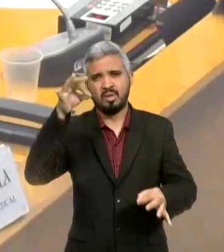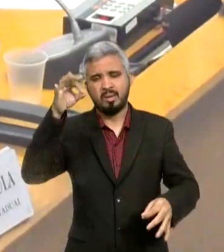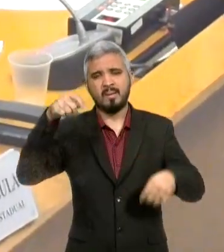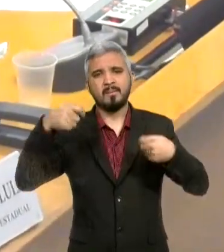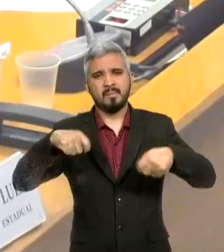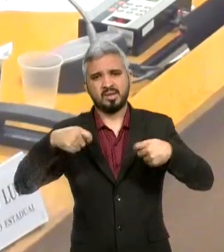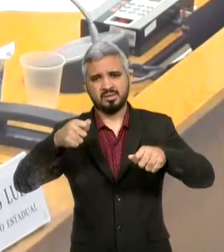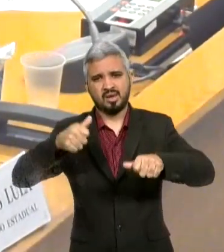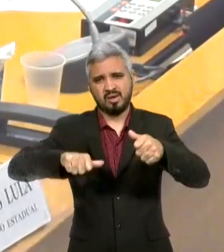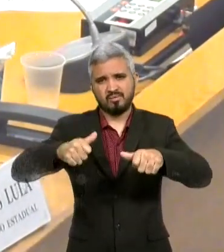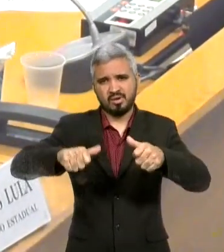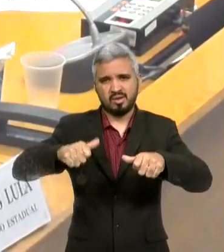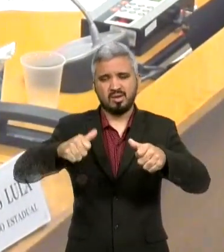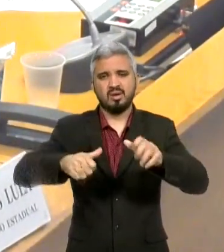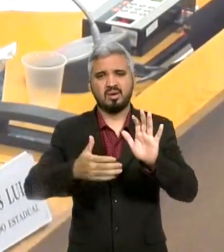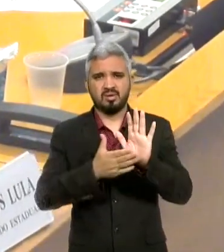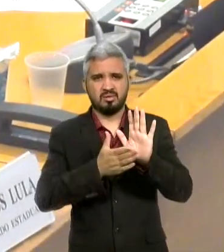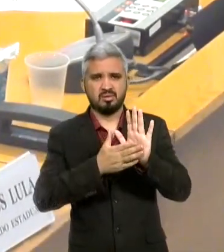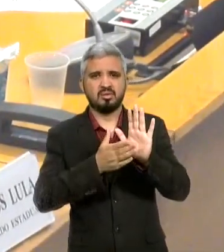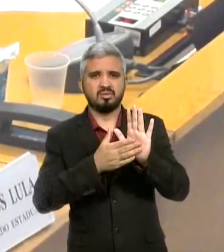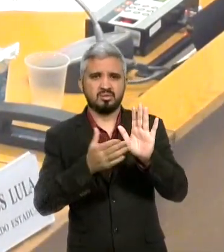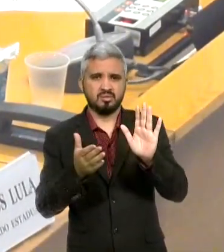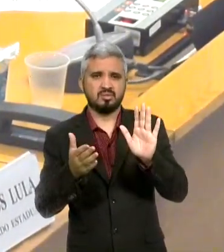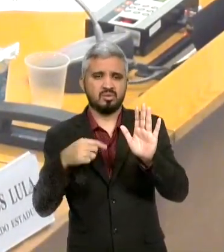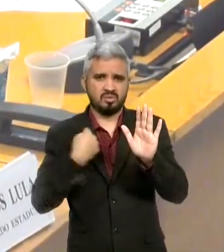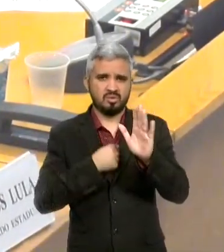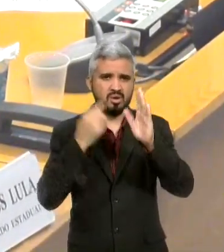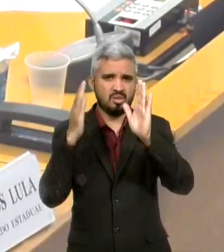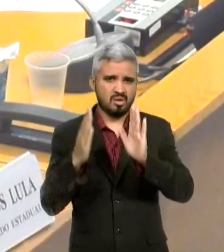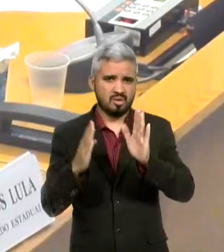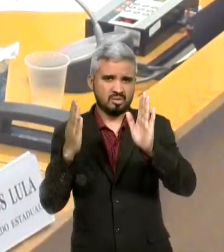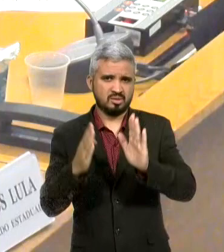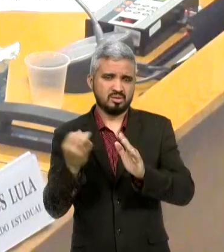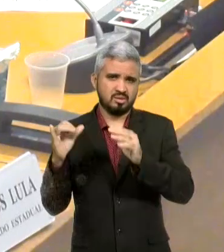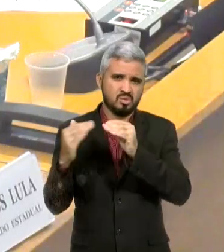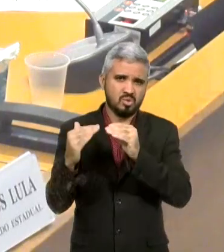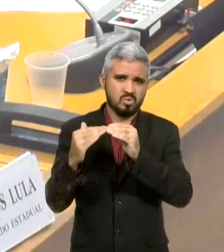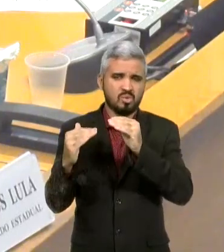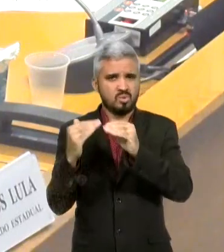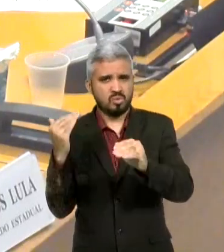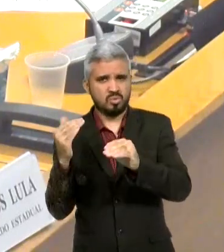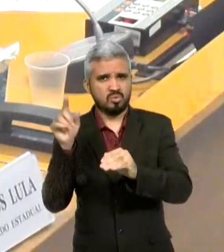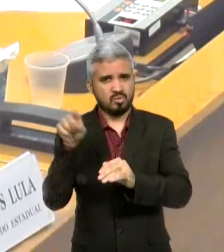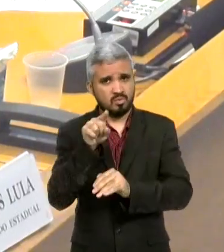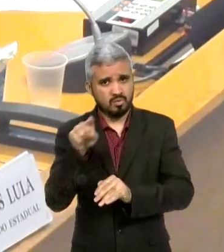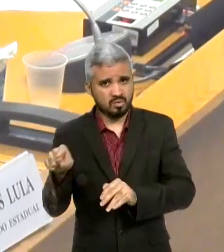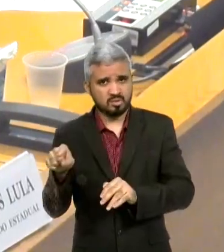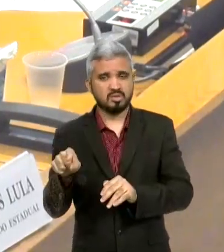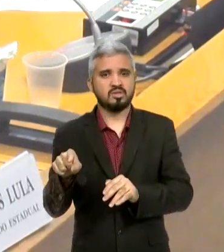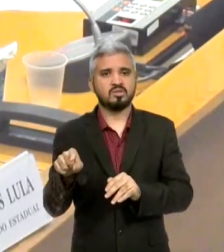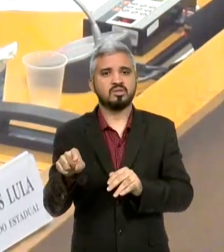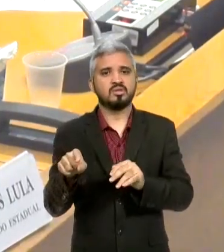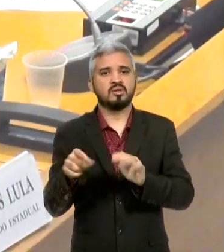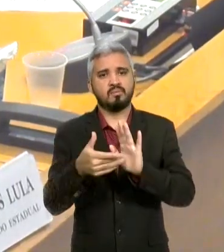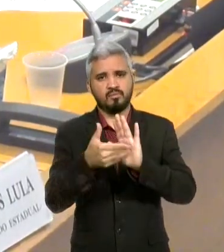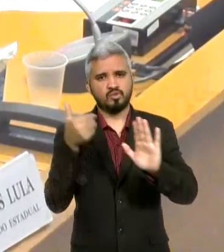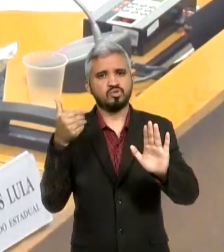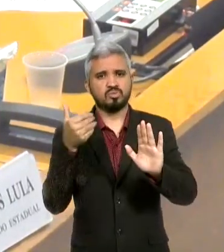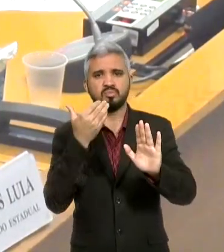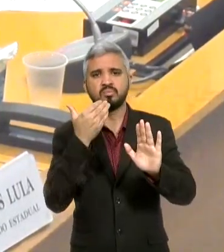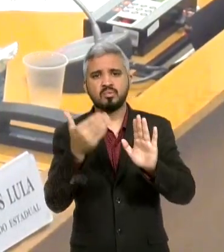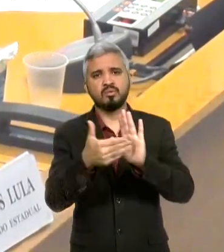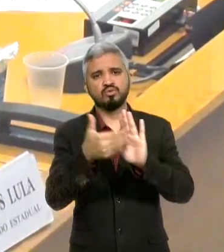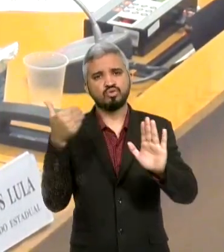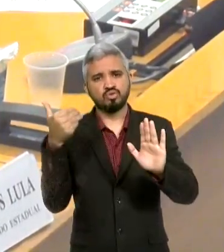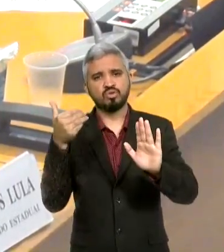gente analisar e dialogar sobre o veto, para que a gente possa apreciar com mais segurança. e a gente pudesse retirar de pauta e colocá-lo ou